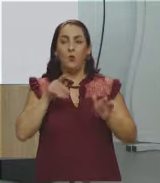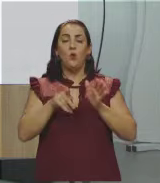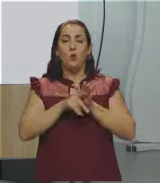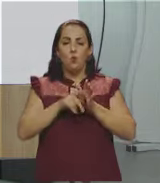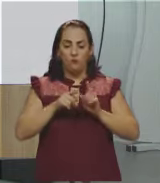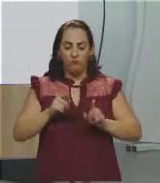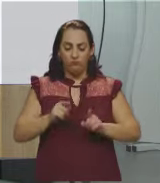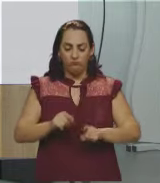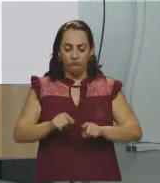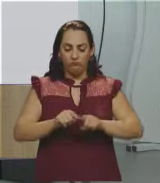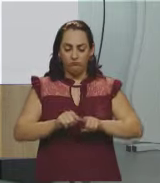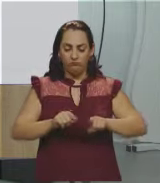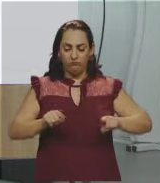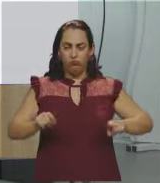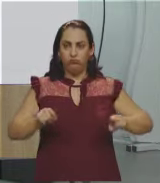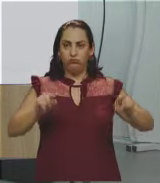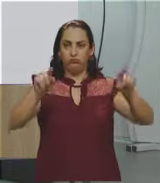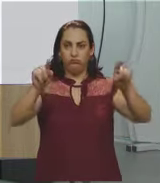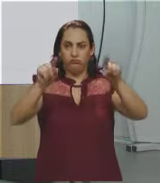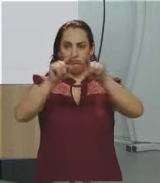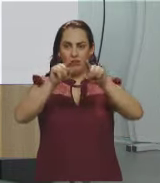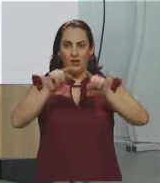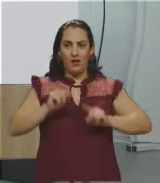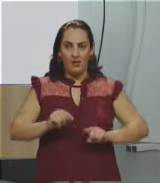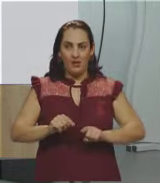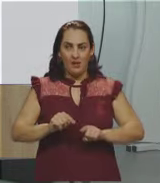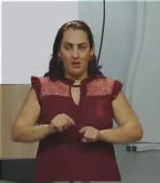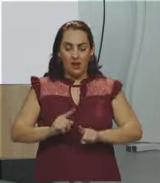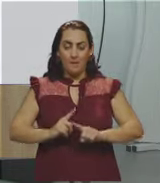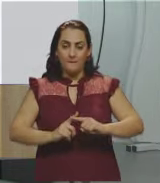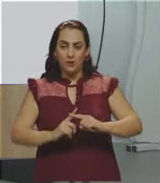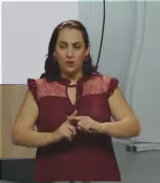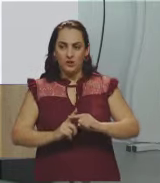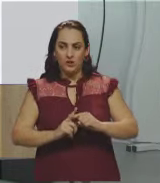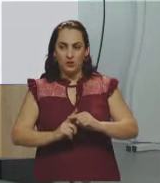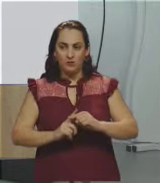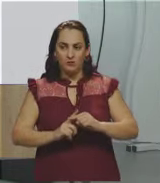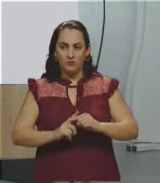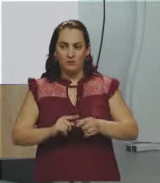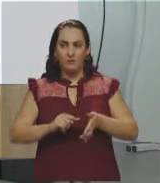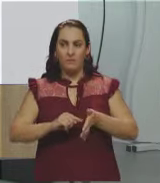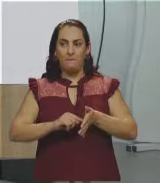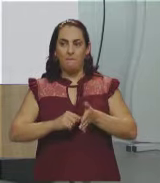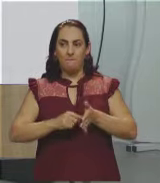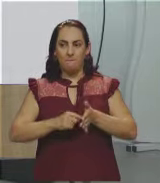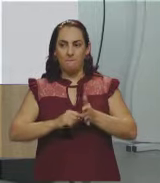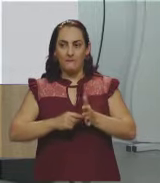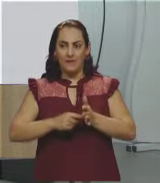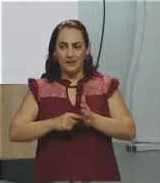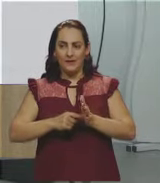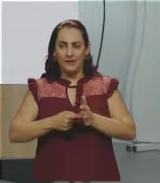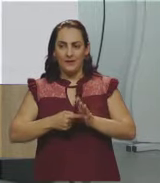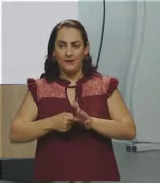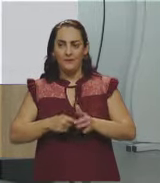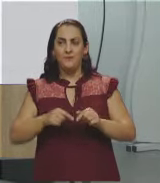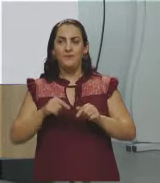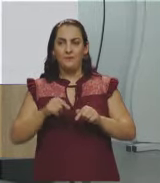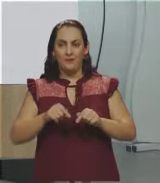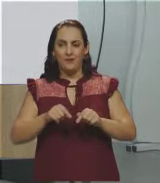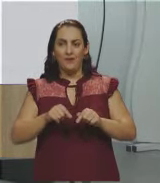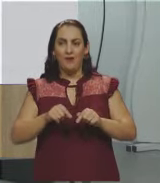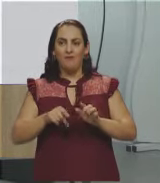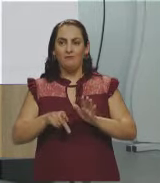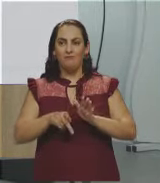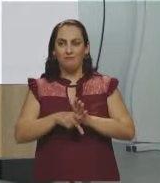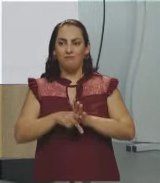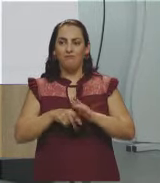polo positivo da minha bateria e está vindo aqui, ó. Chega aqui no ponto A e ao chegar aqui no nó, olha o nó aqui, ó. O nó é